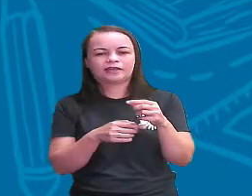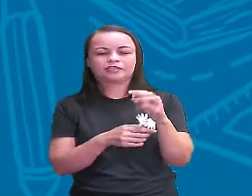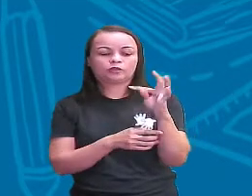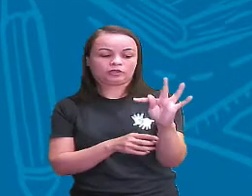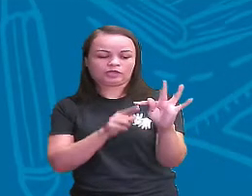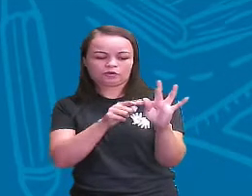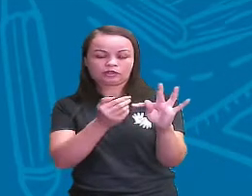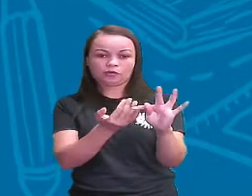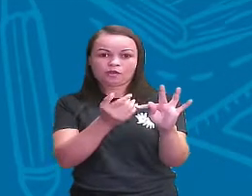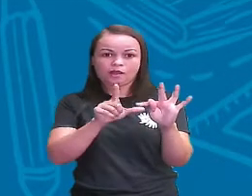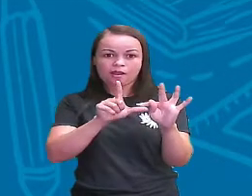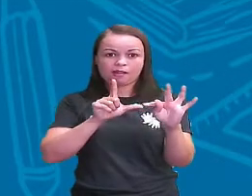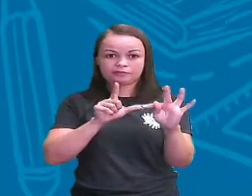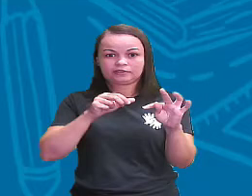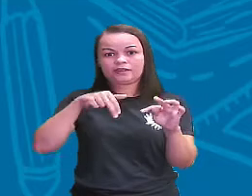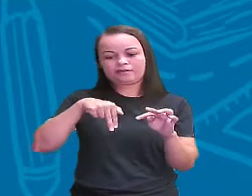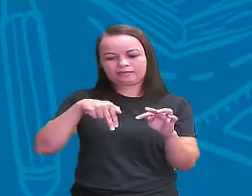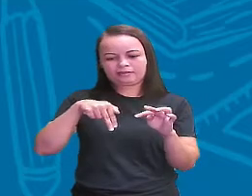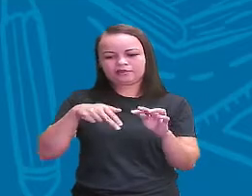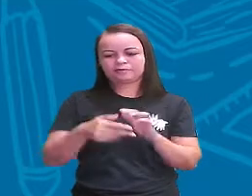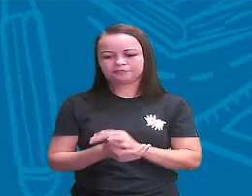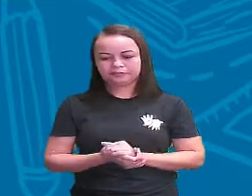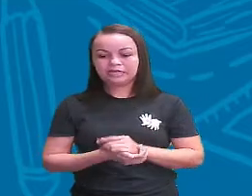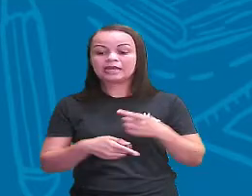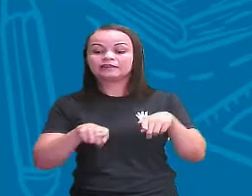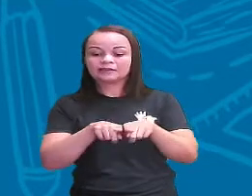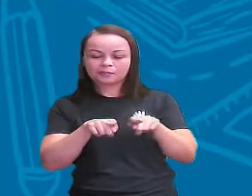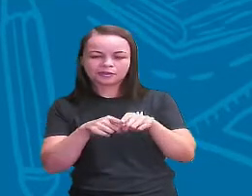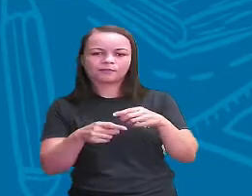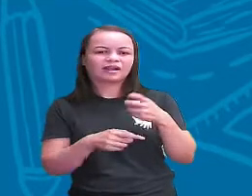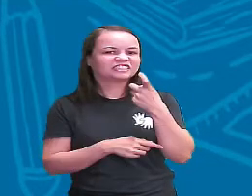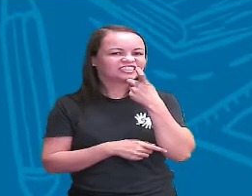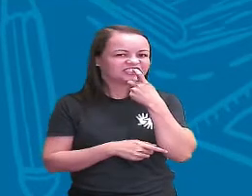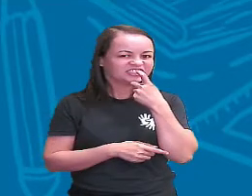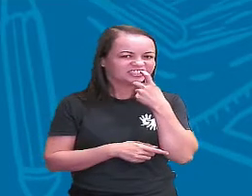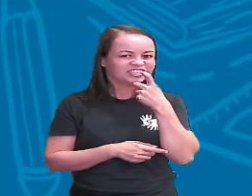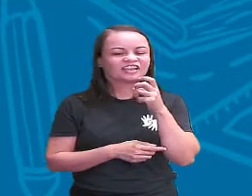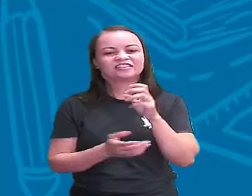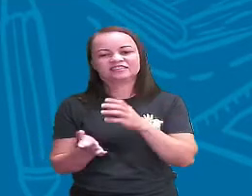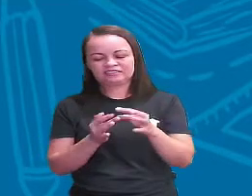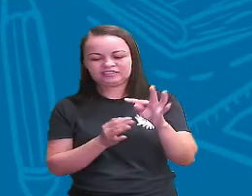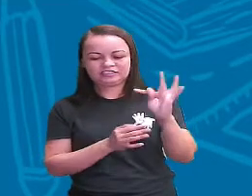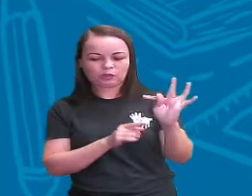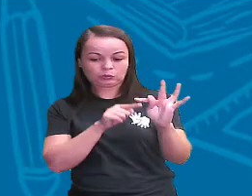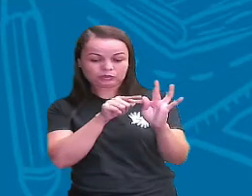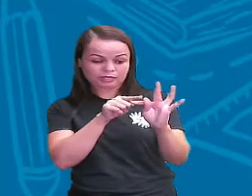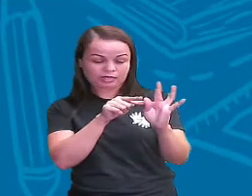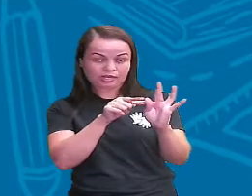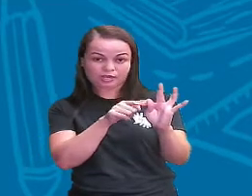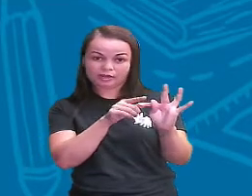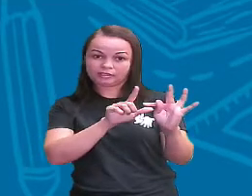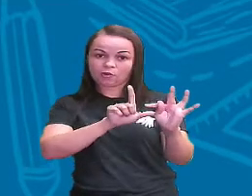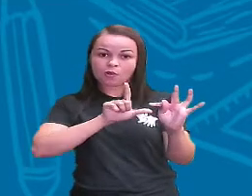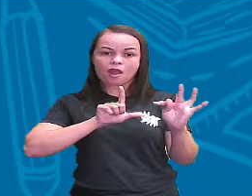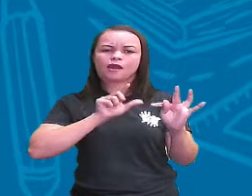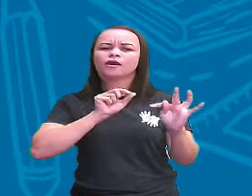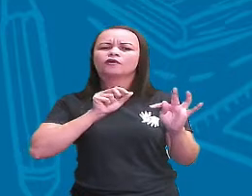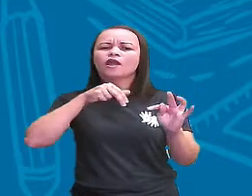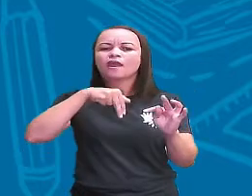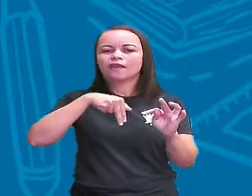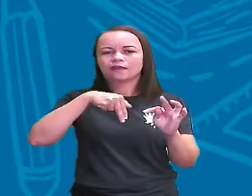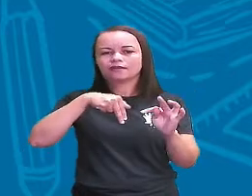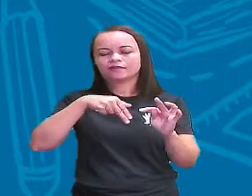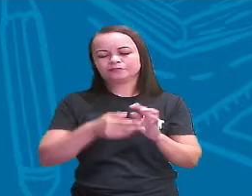Na palavra canta, também canta é o T. Então, vem junto do